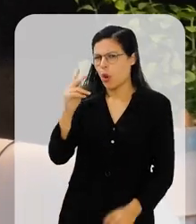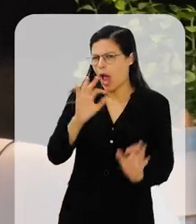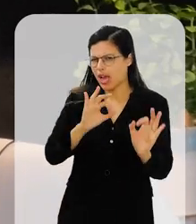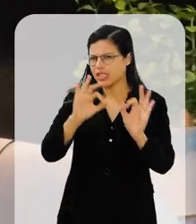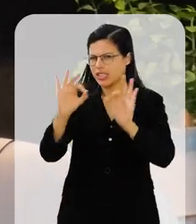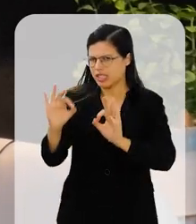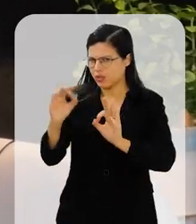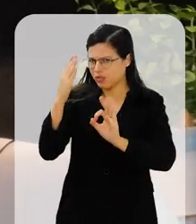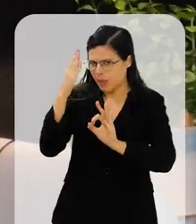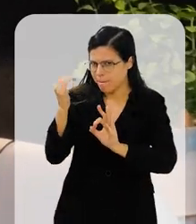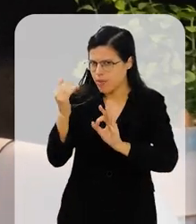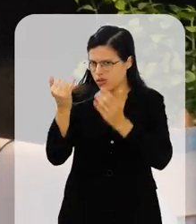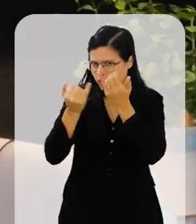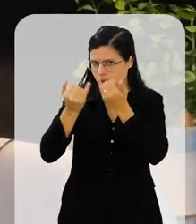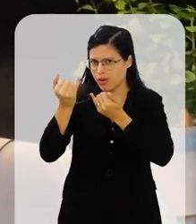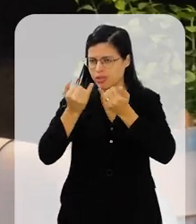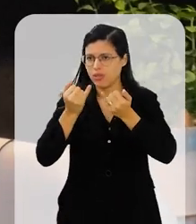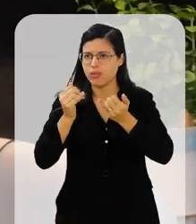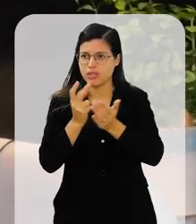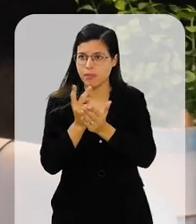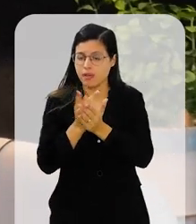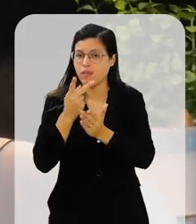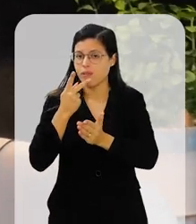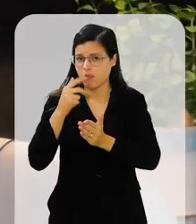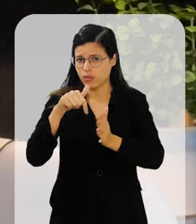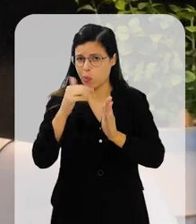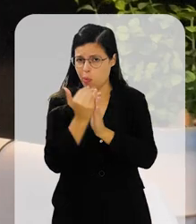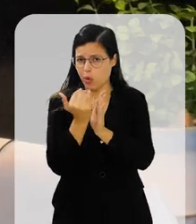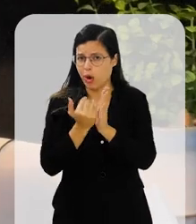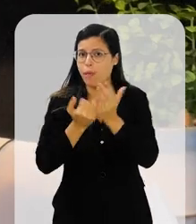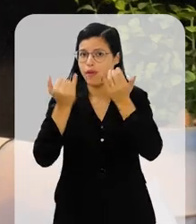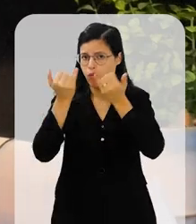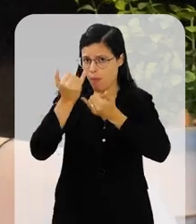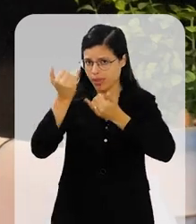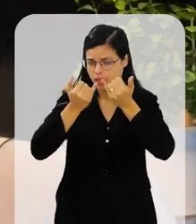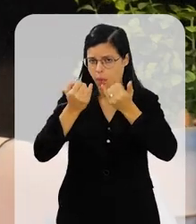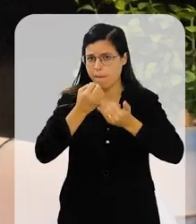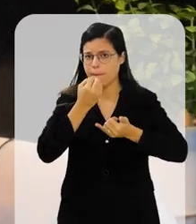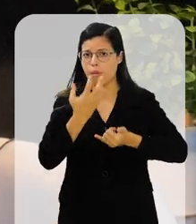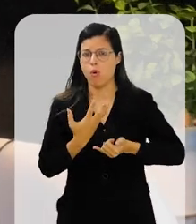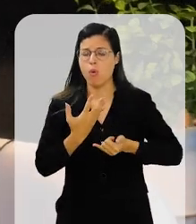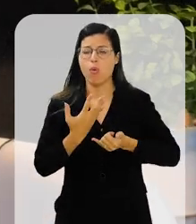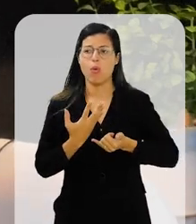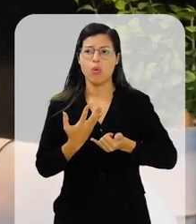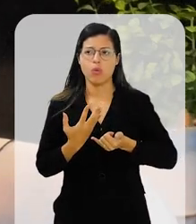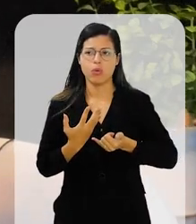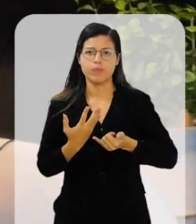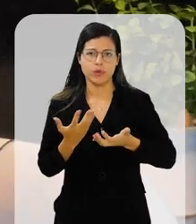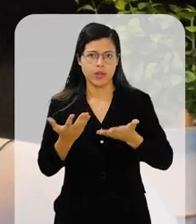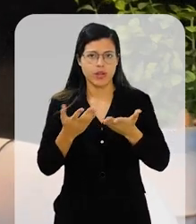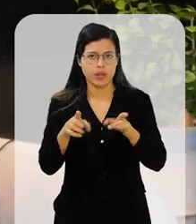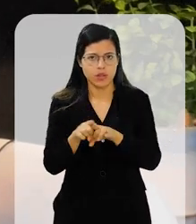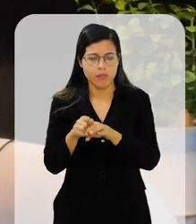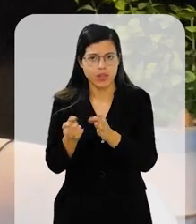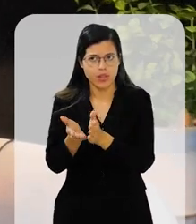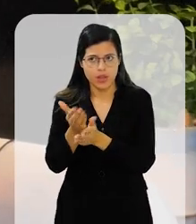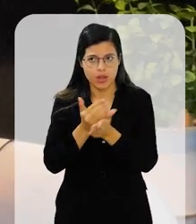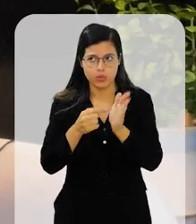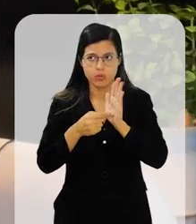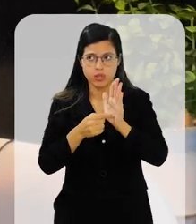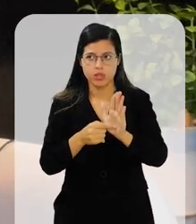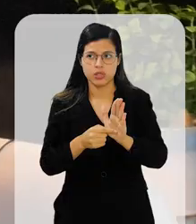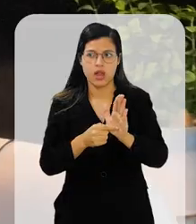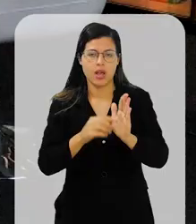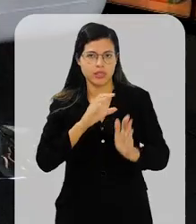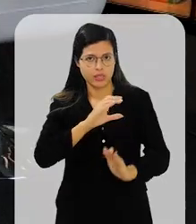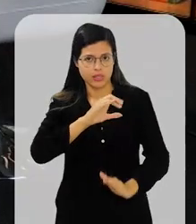tudo? Exato. Eu sempre falo aqui no Toda Mulher que informação nunca é demais. Exato. Aí eu gostaria de trazer um dado.